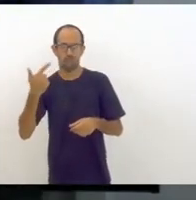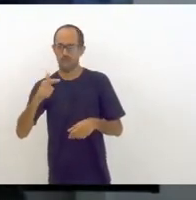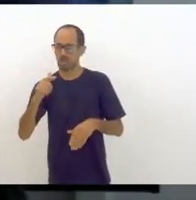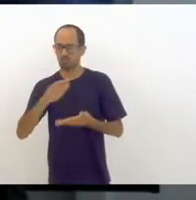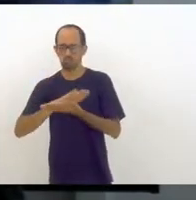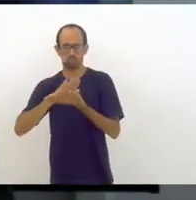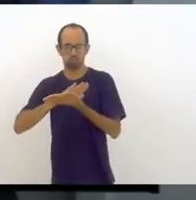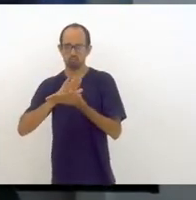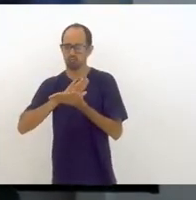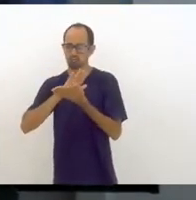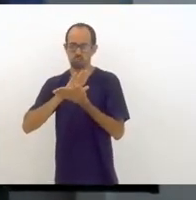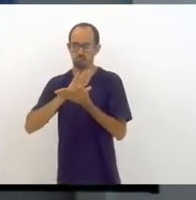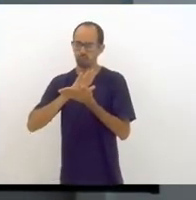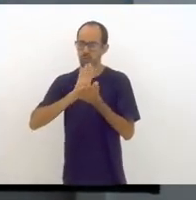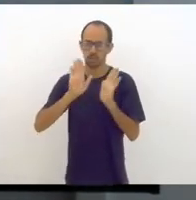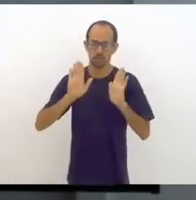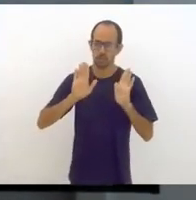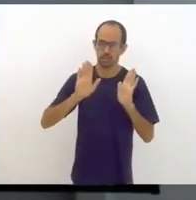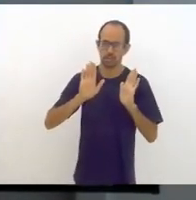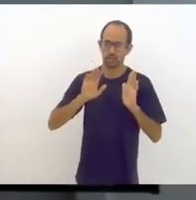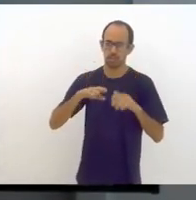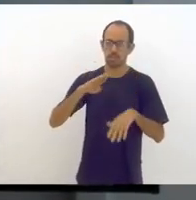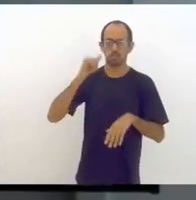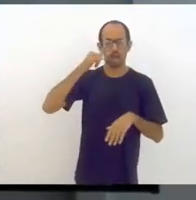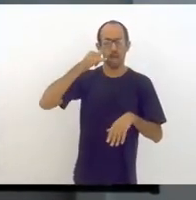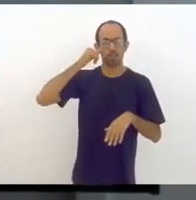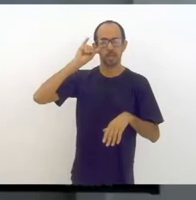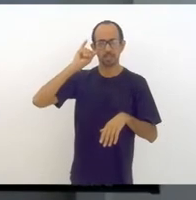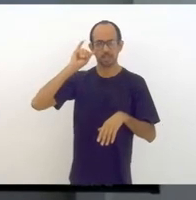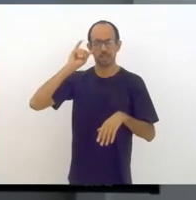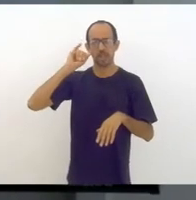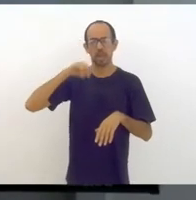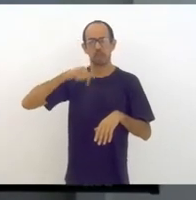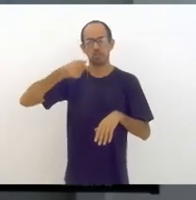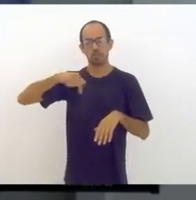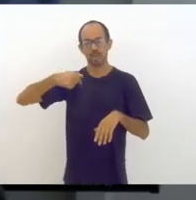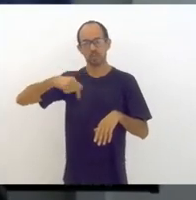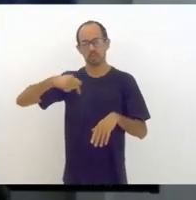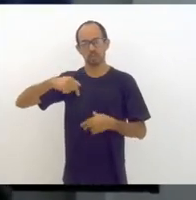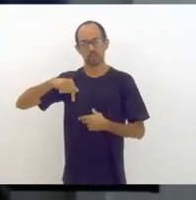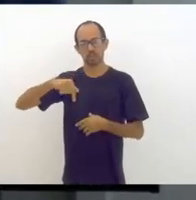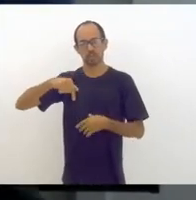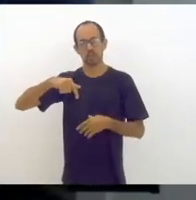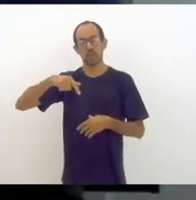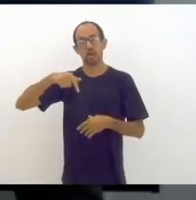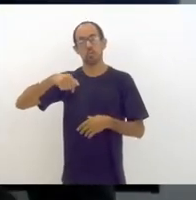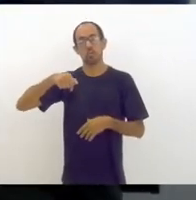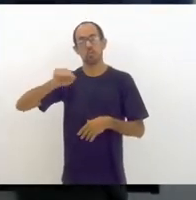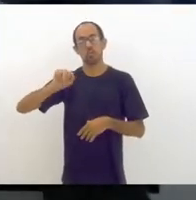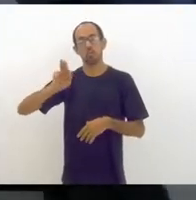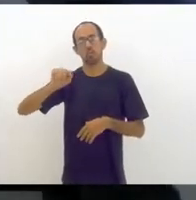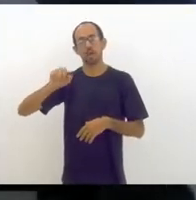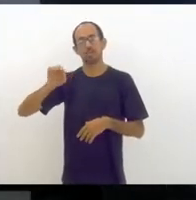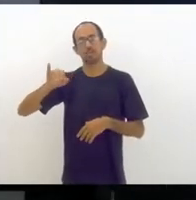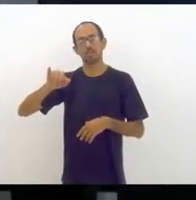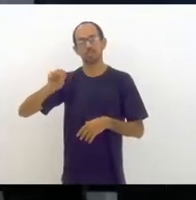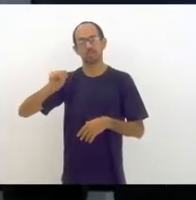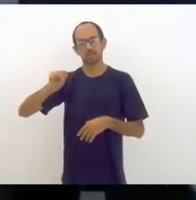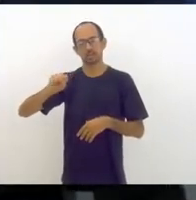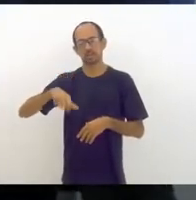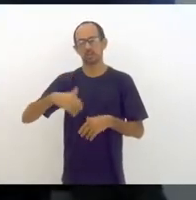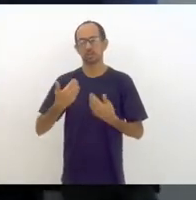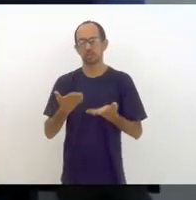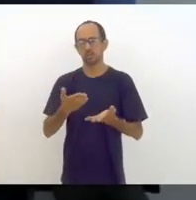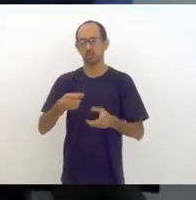unidade de conservação, Barra Mansa, Coatis. Então, a gente consegue observar que a unidade